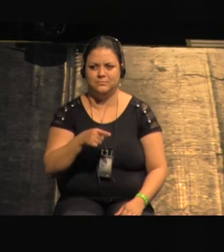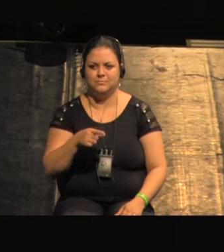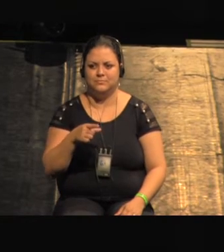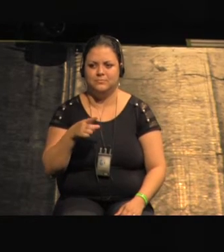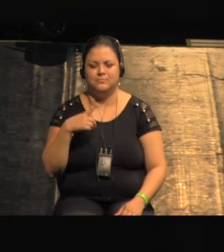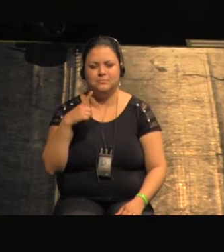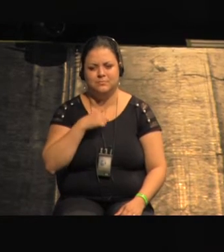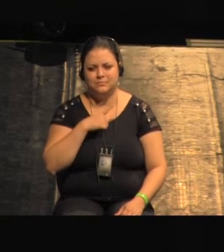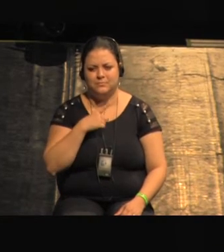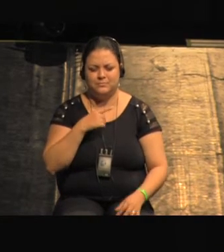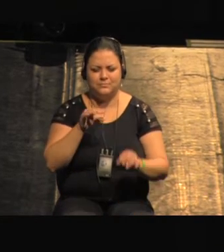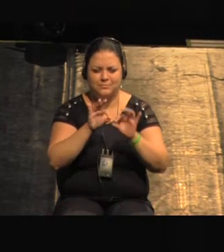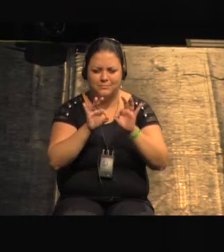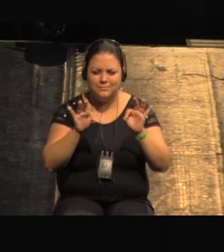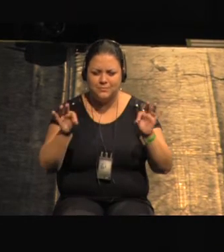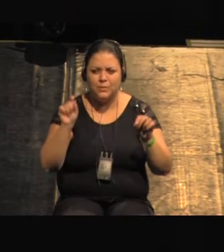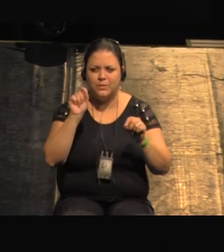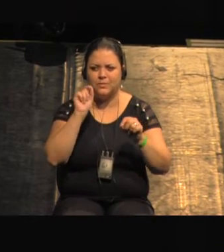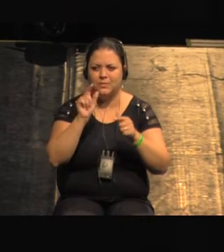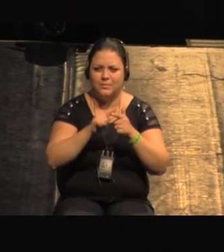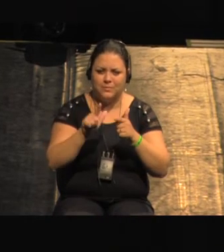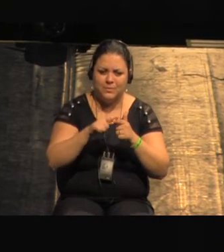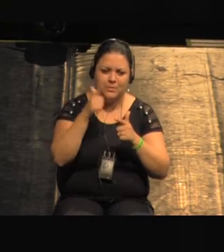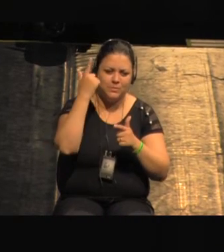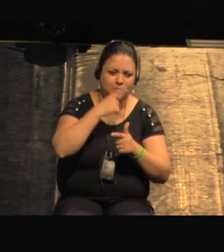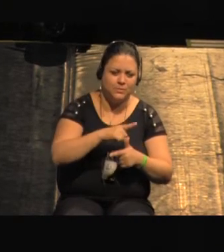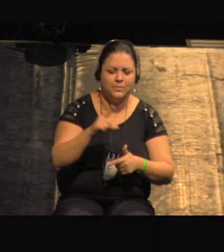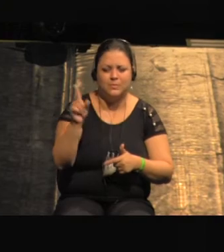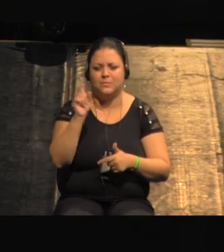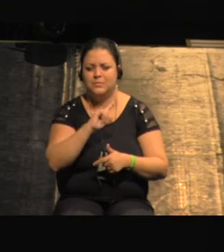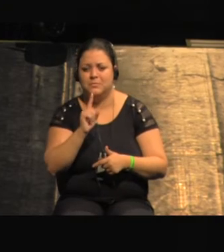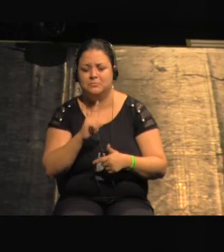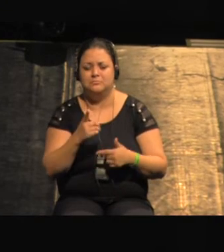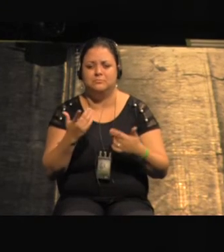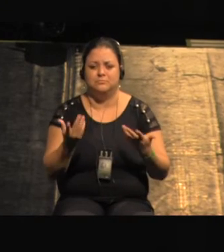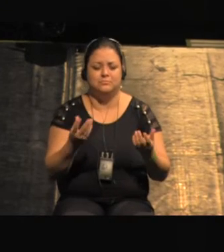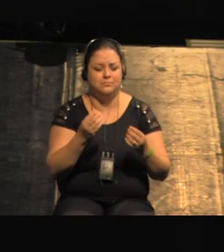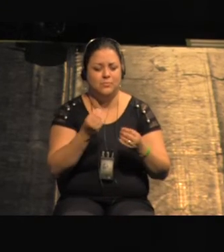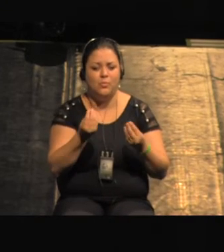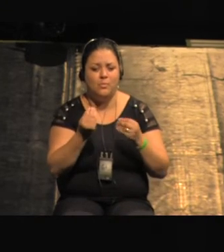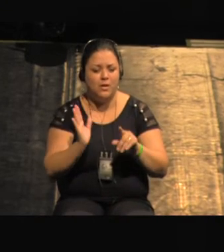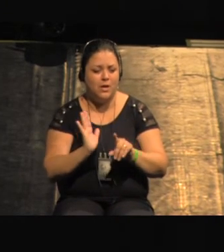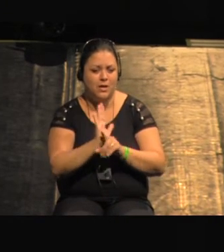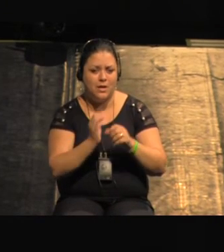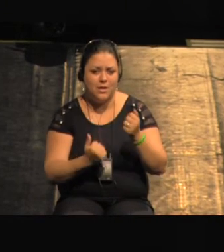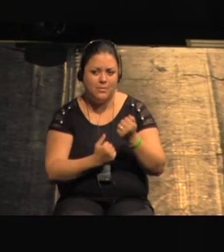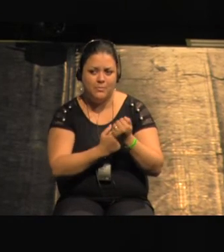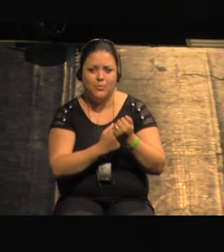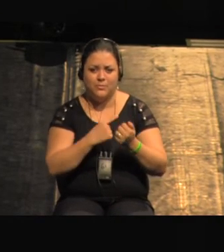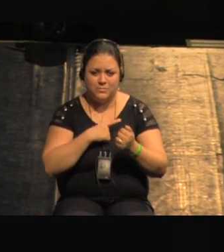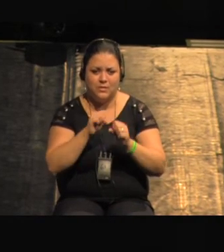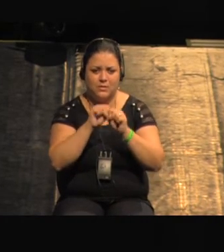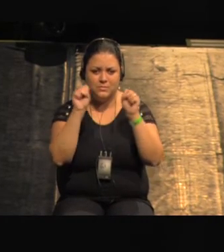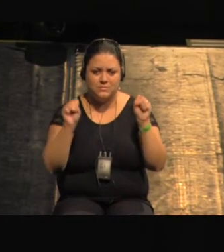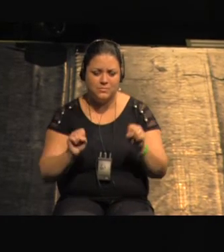limiar muito tênue de conseguir ou não quais sistemas de apoio estão presentes